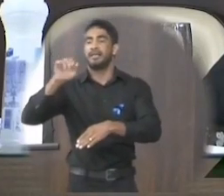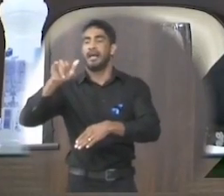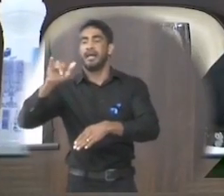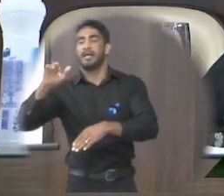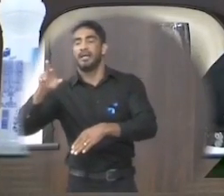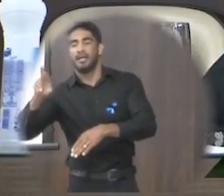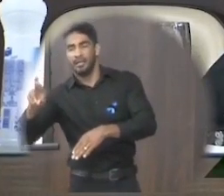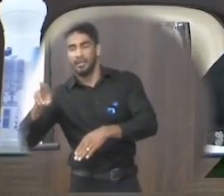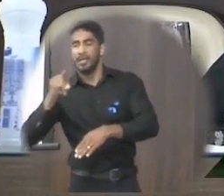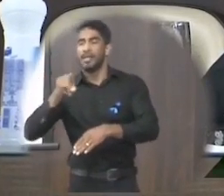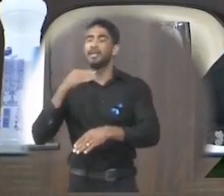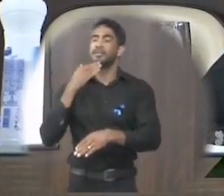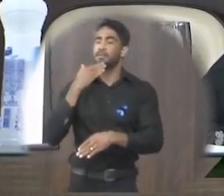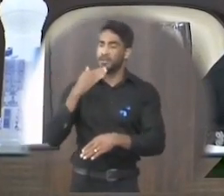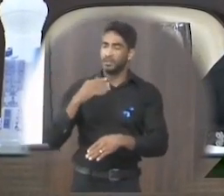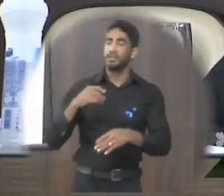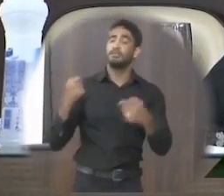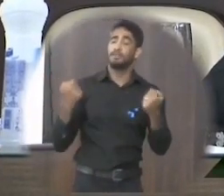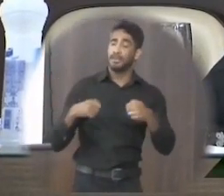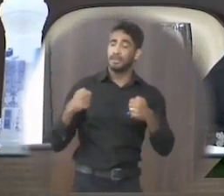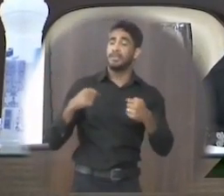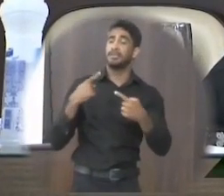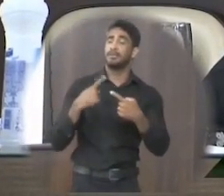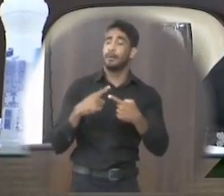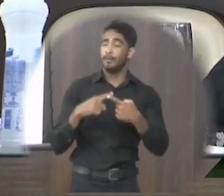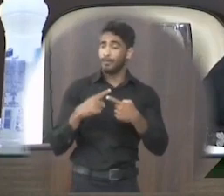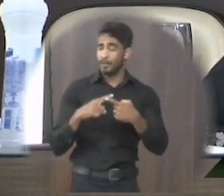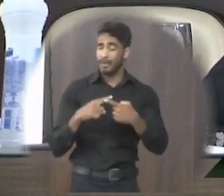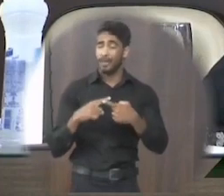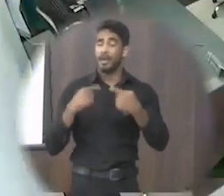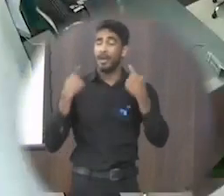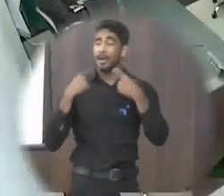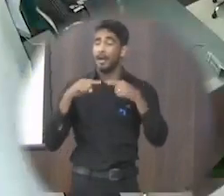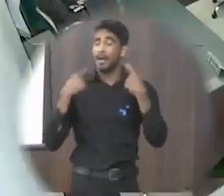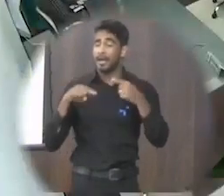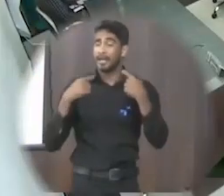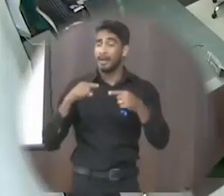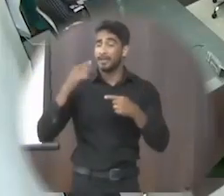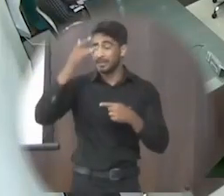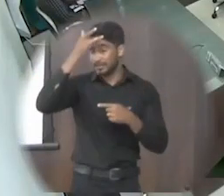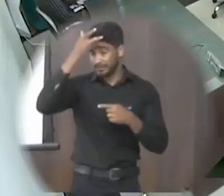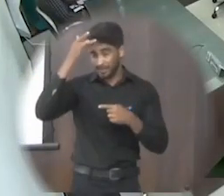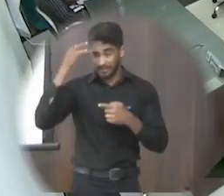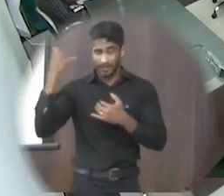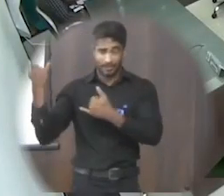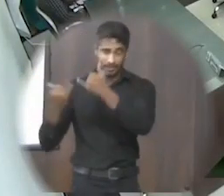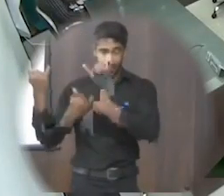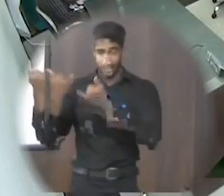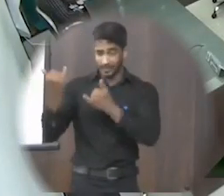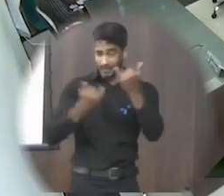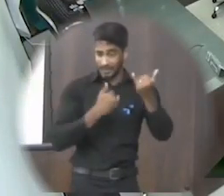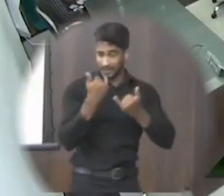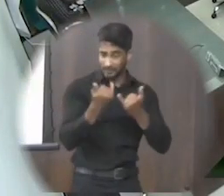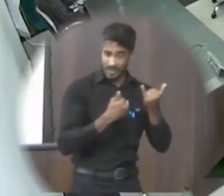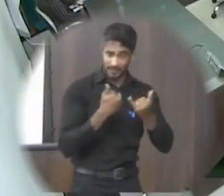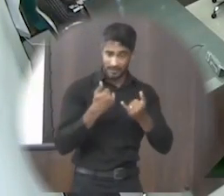A presente indicação faz necessária, tendo em vista a várias reclamações que viemos recebendo por moradores e condutores de veículos que precisam da